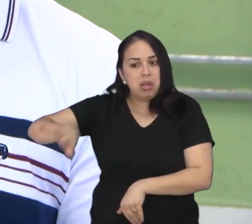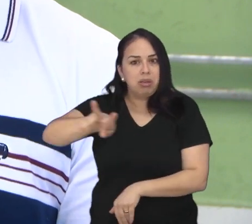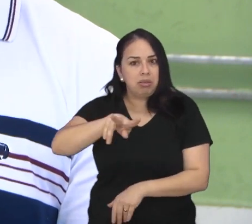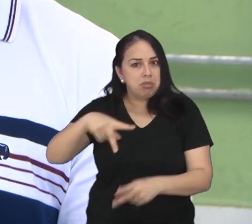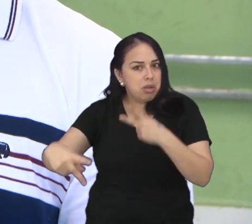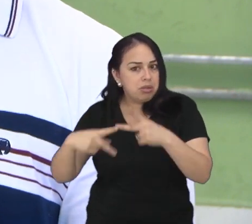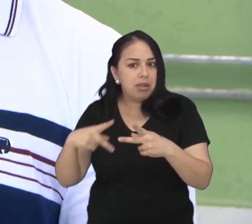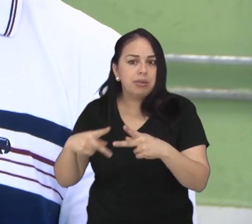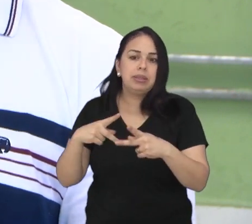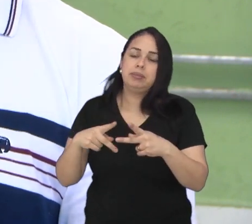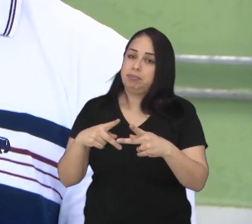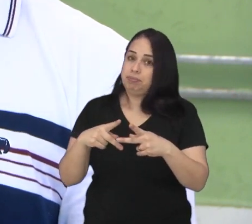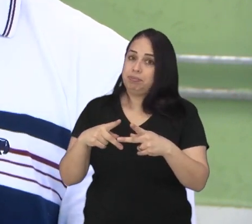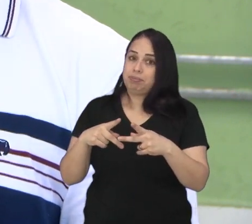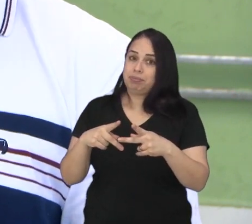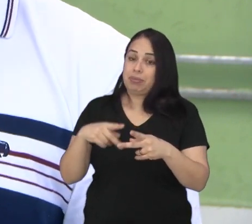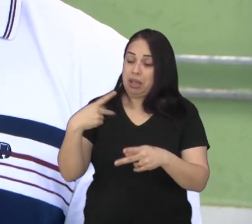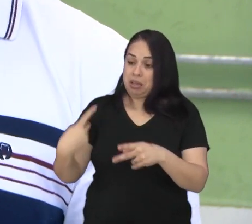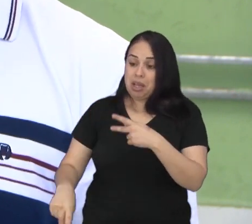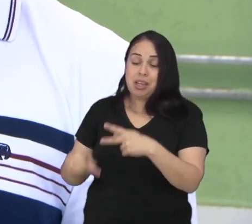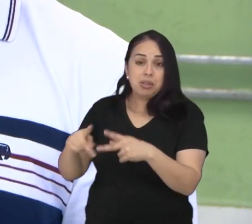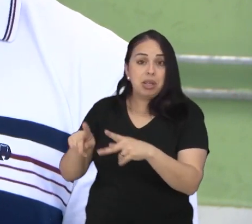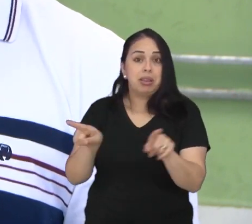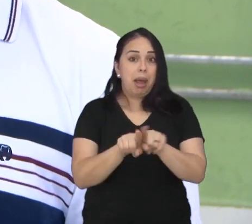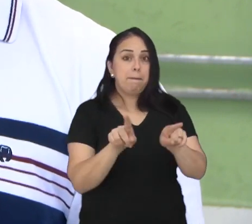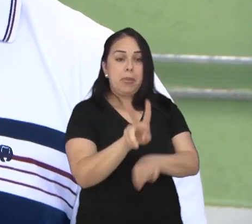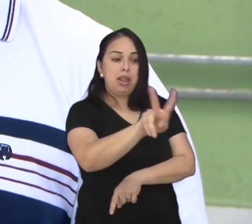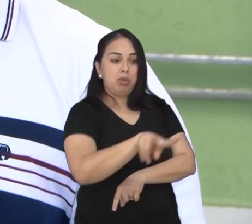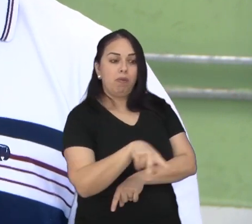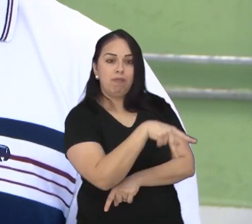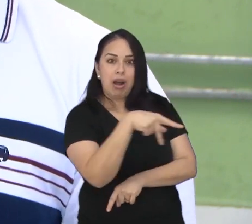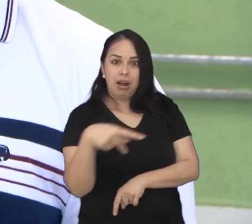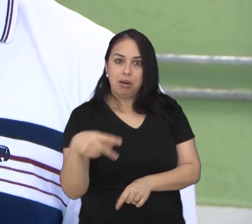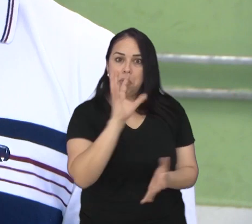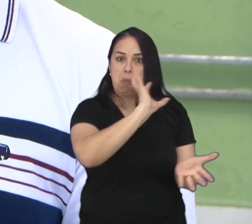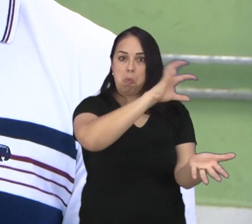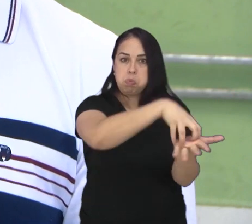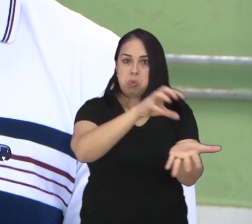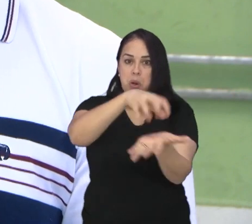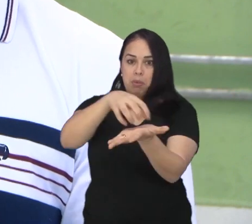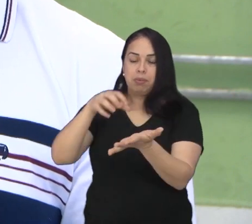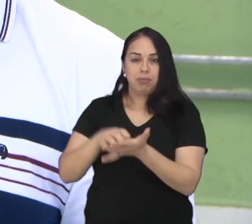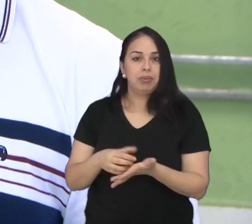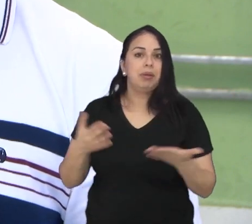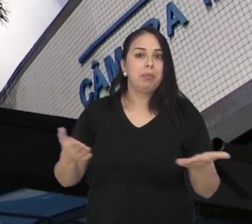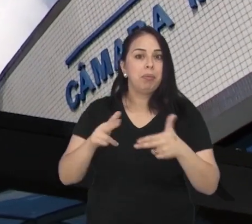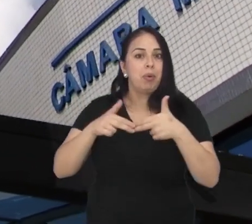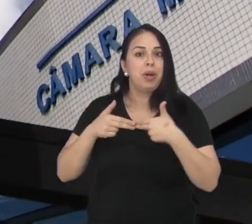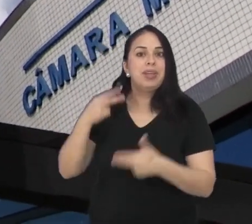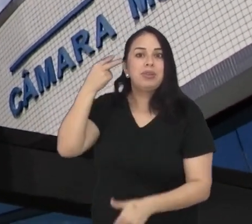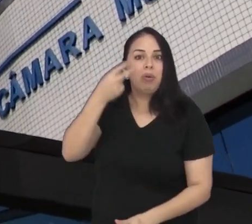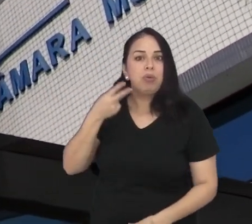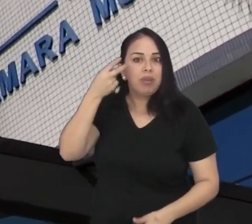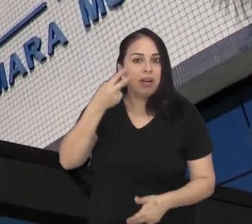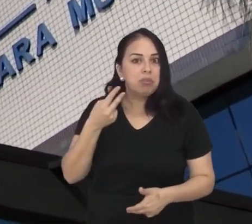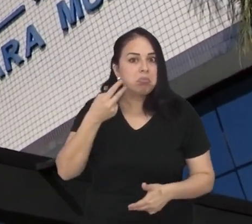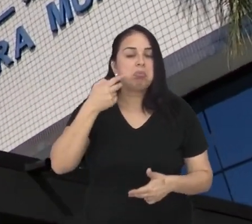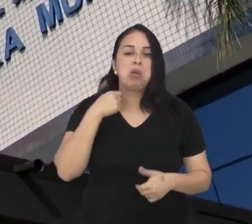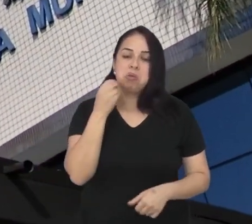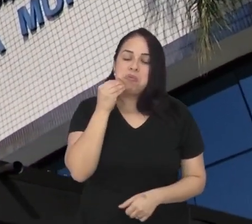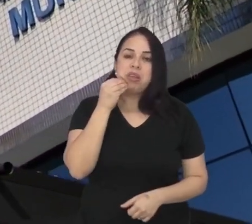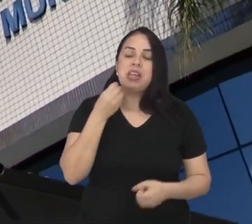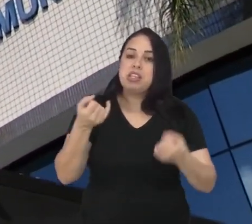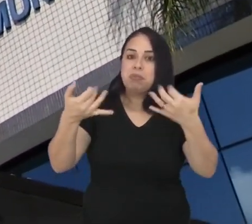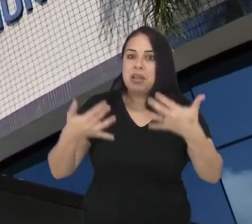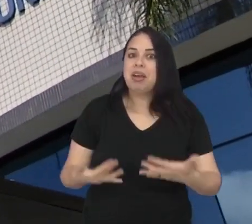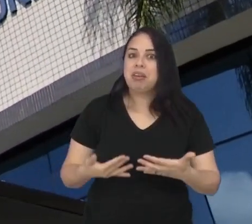nossa região, não somente em São José, mas nas outras regiões aqui do Vale do Paraíba. Para a Câmara, o curso técnico é